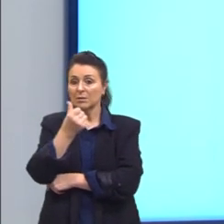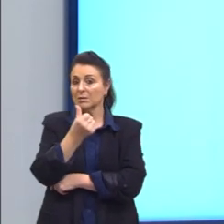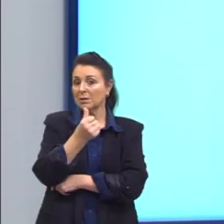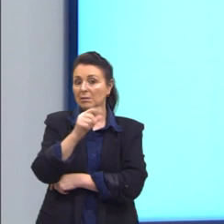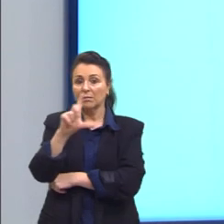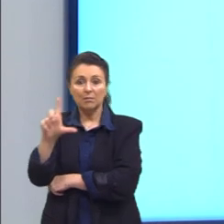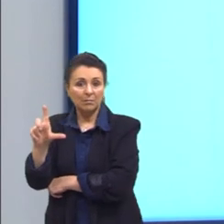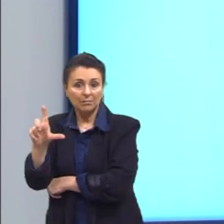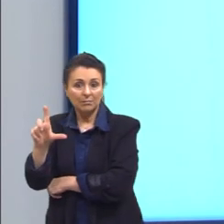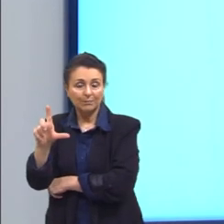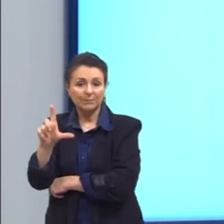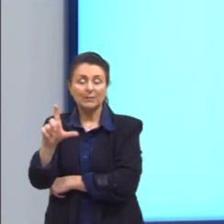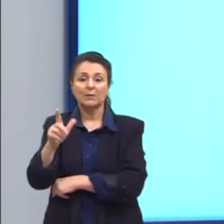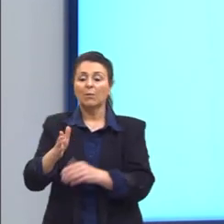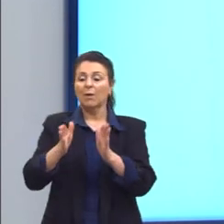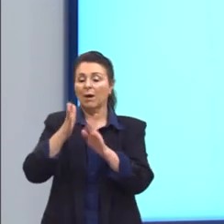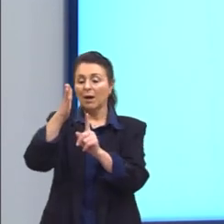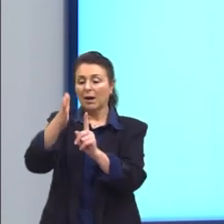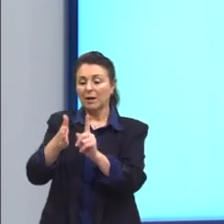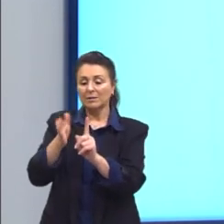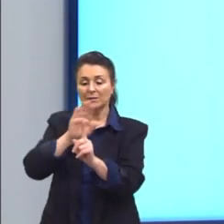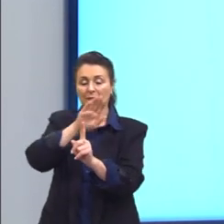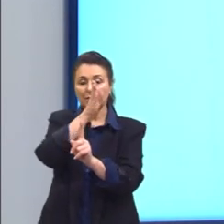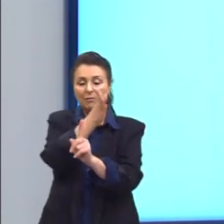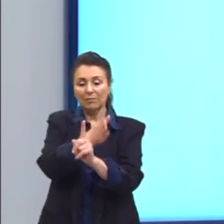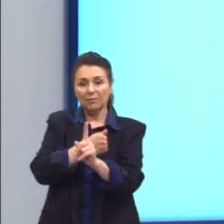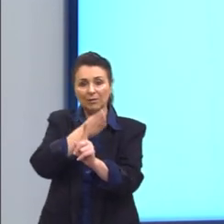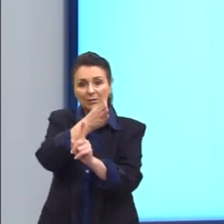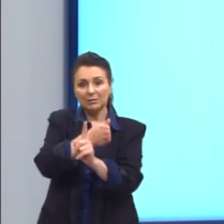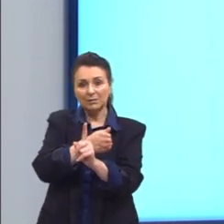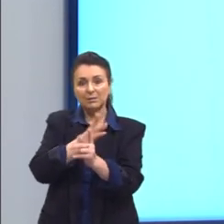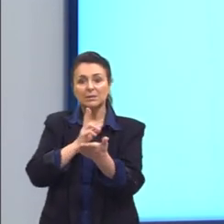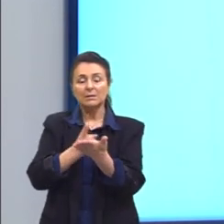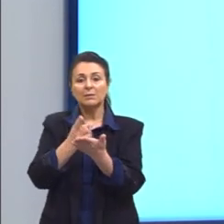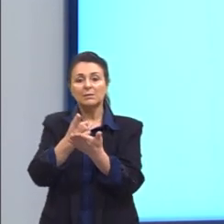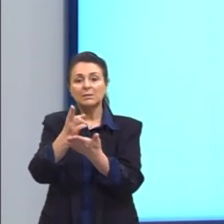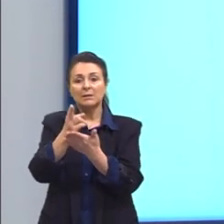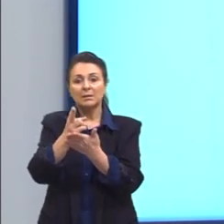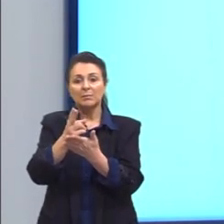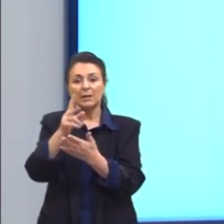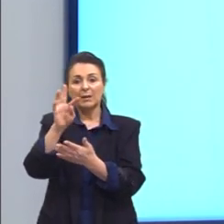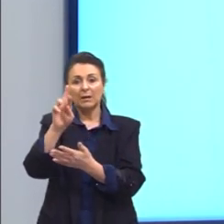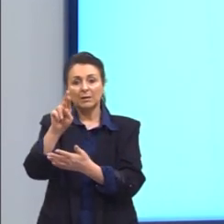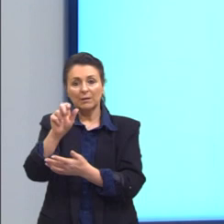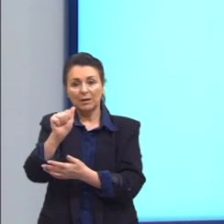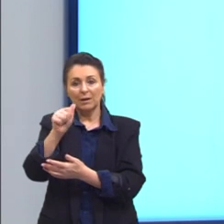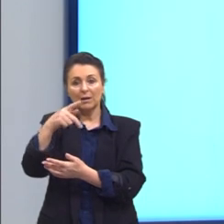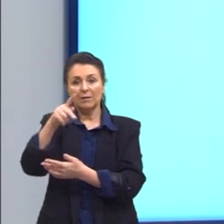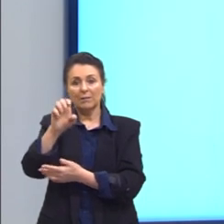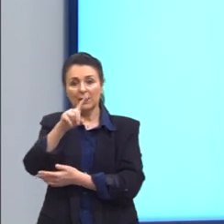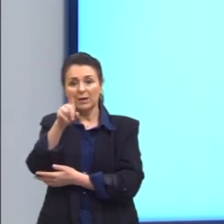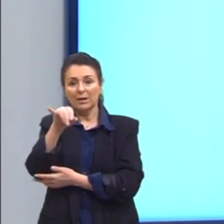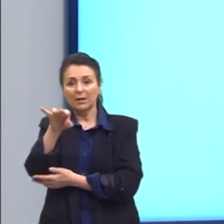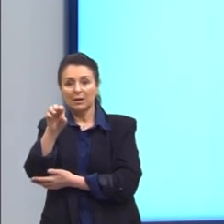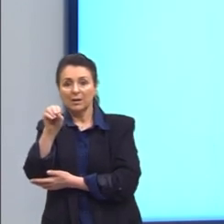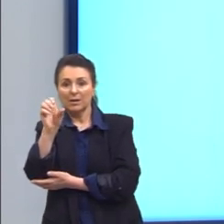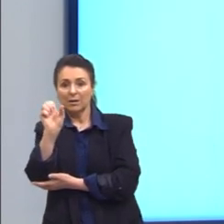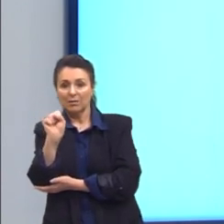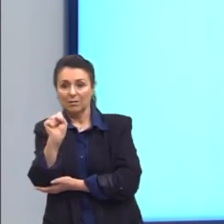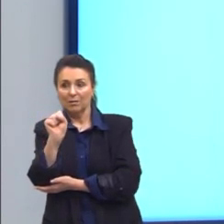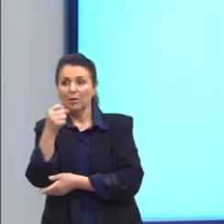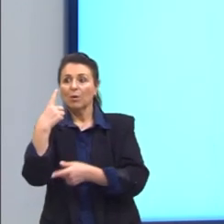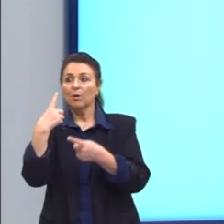disso as faces laterais de um tronco são sempre trapézios porque trapézios porque se a gente